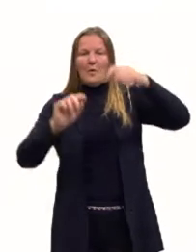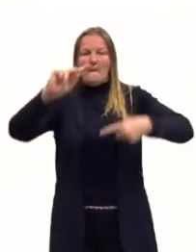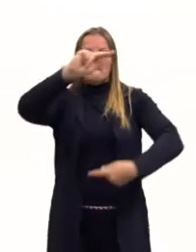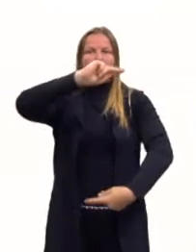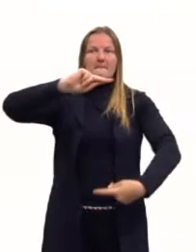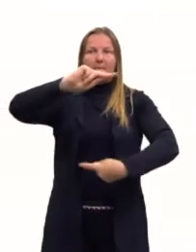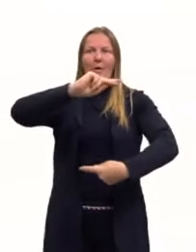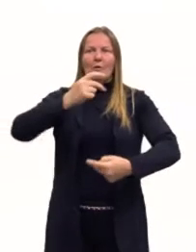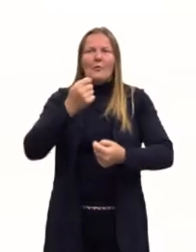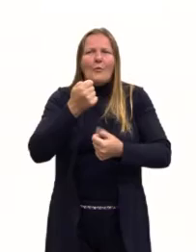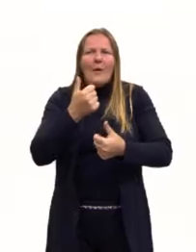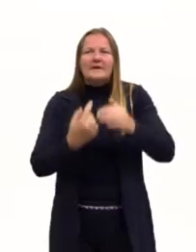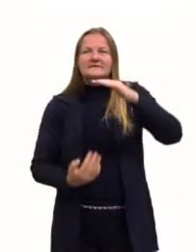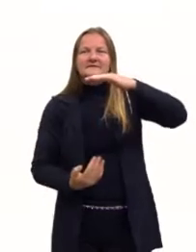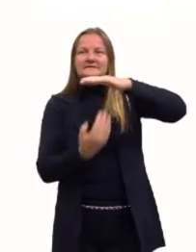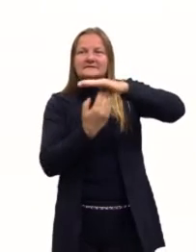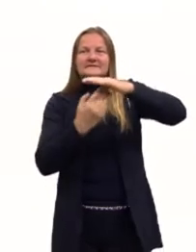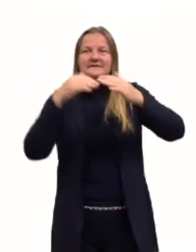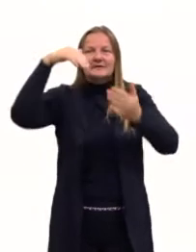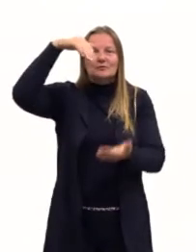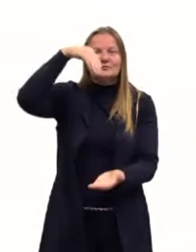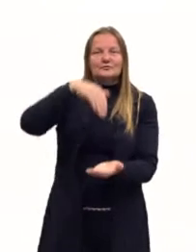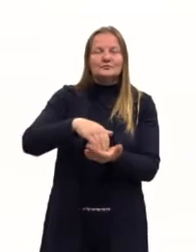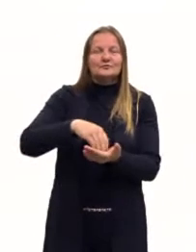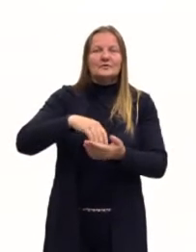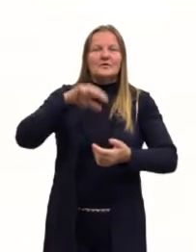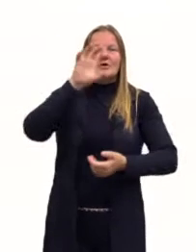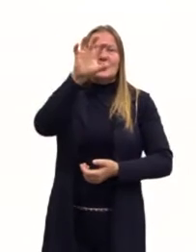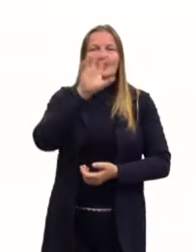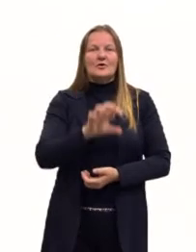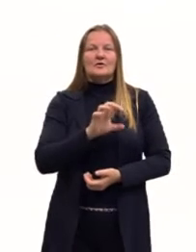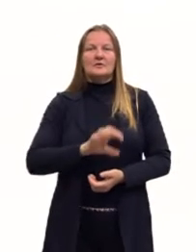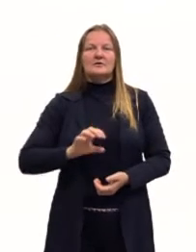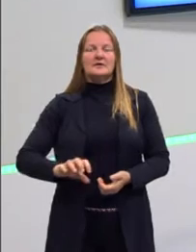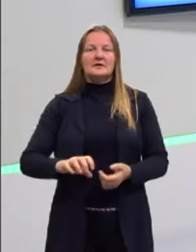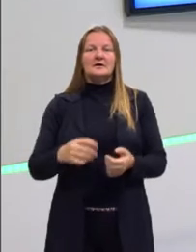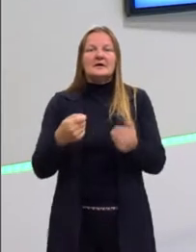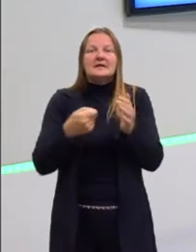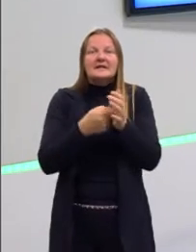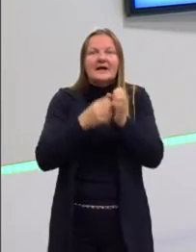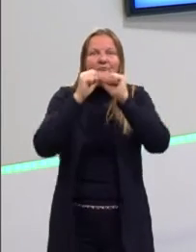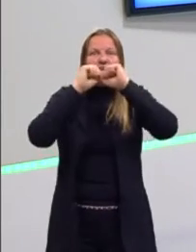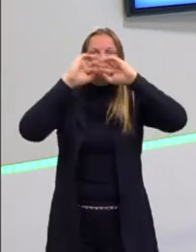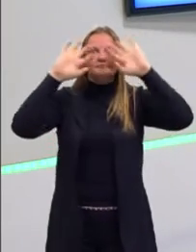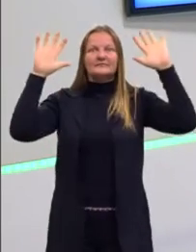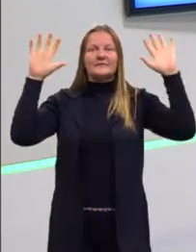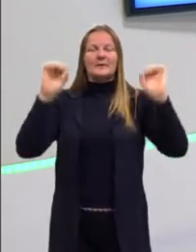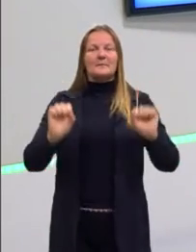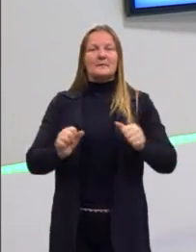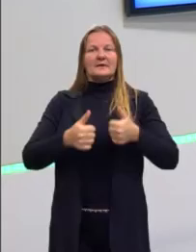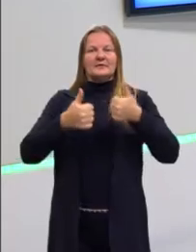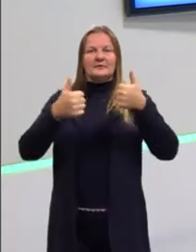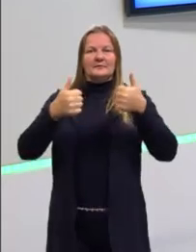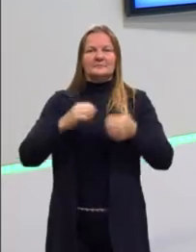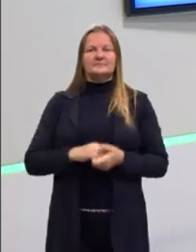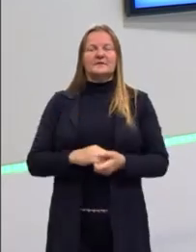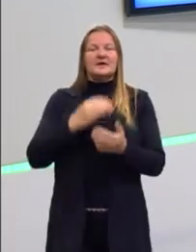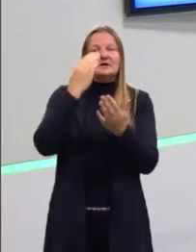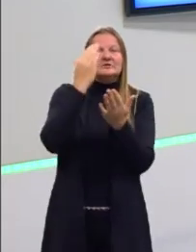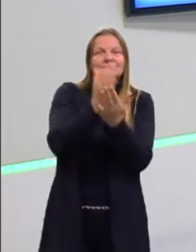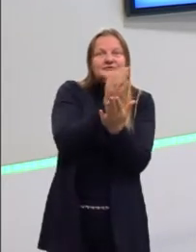vai regionalizar né E nós vamos então trazer uma forma de tentar entender um pouquinho mais é então a gente